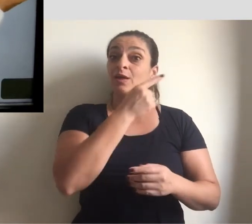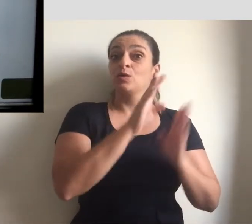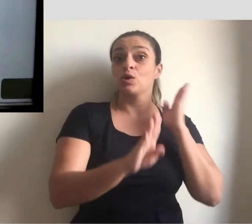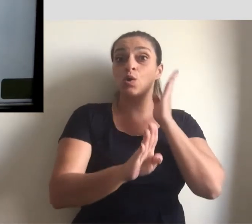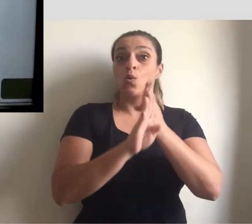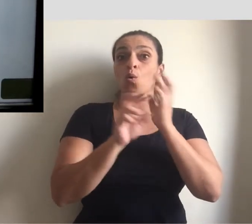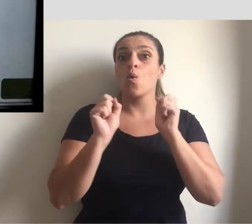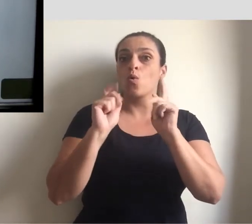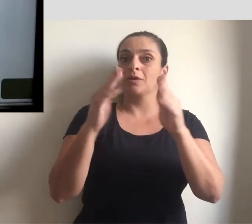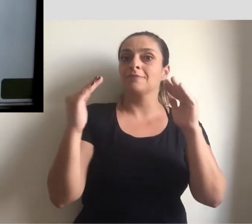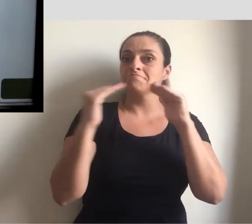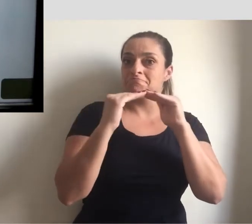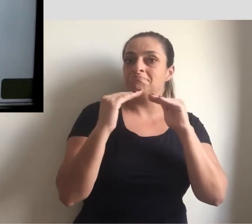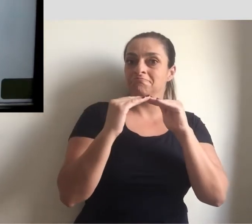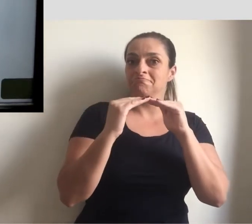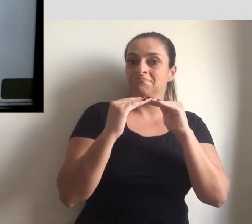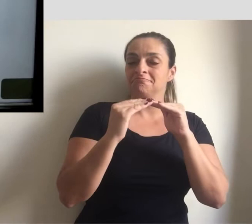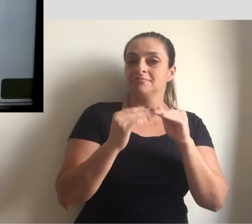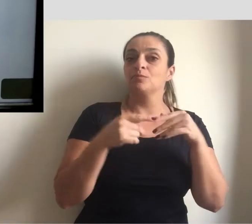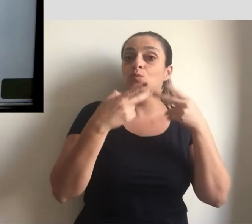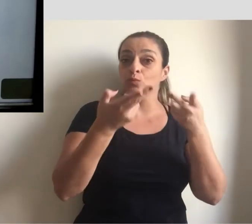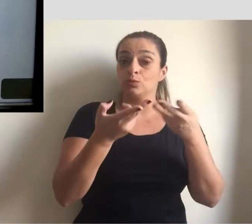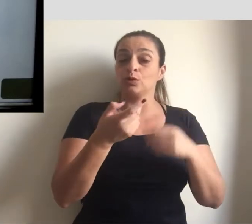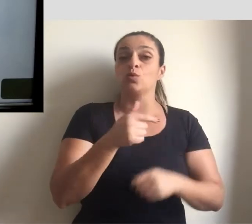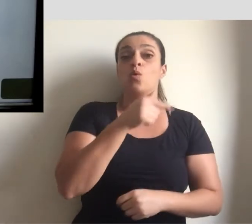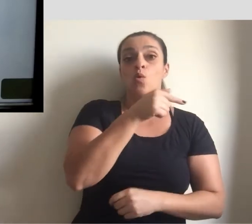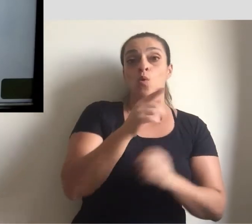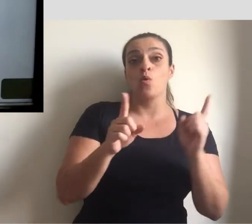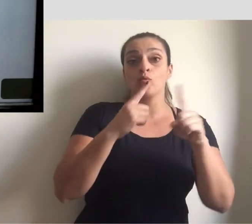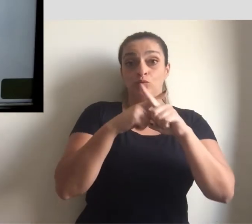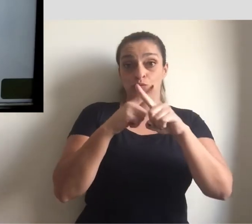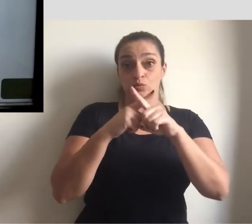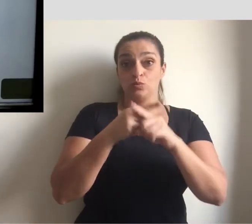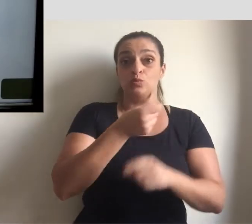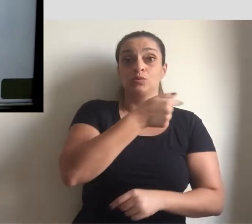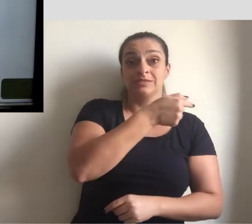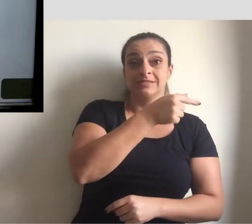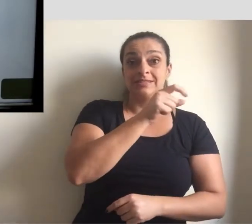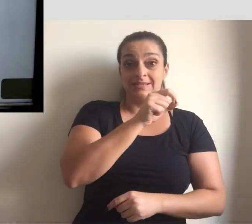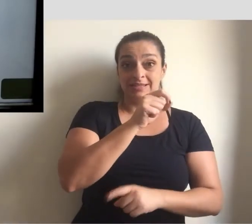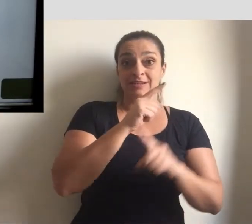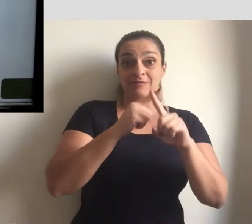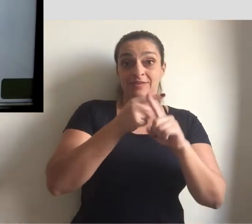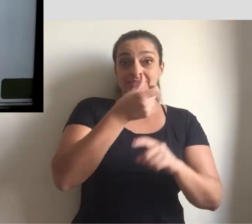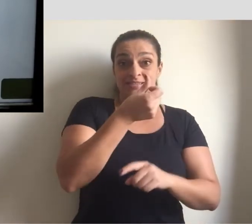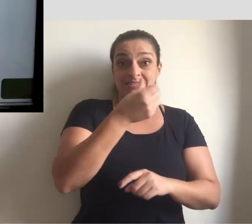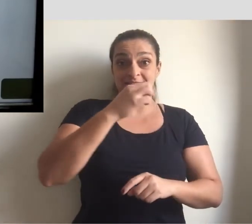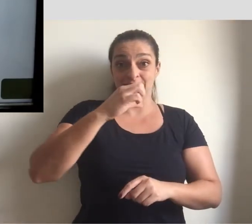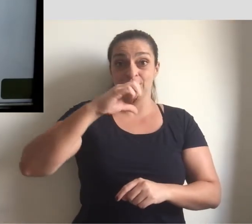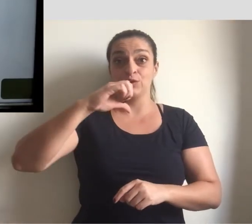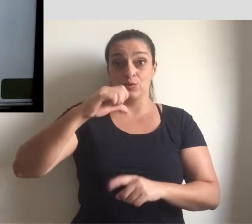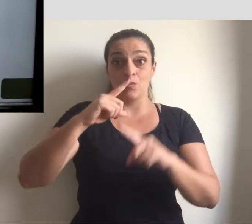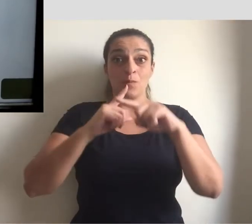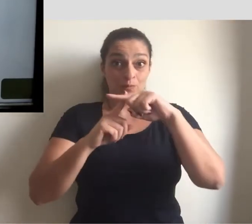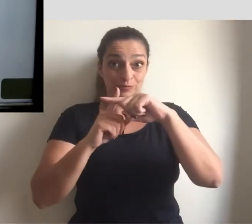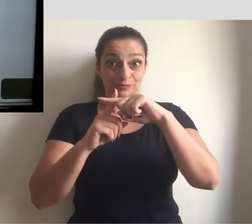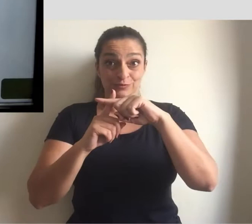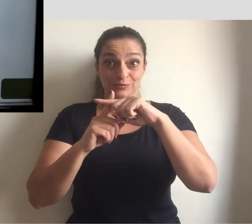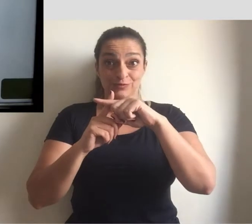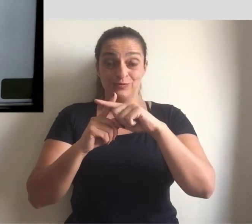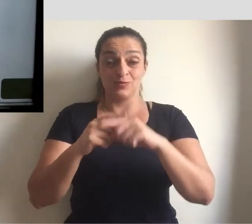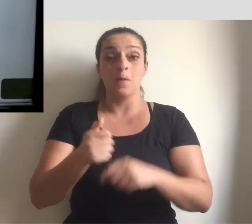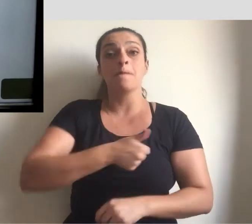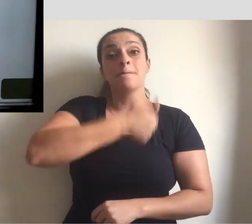Ok, conferido. Portanto, o produto de dois números, e eles são realmente positivos, o